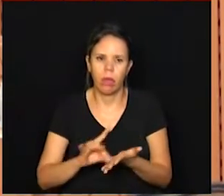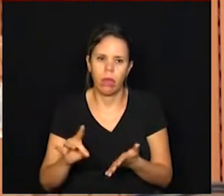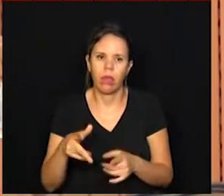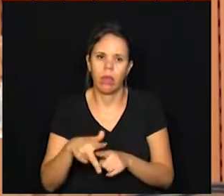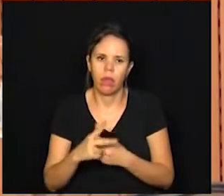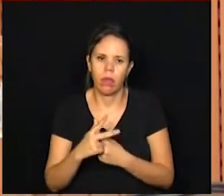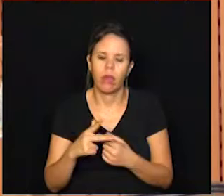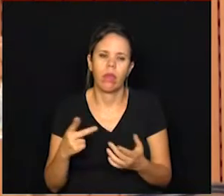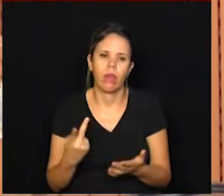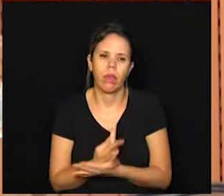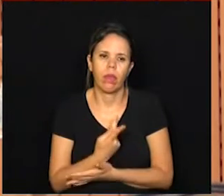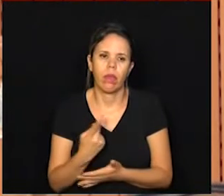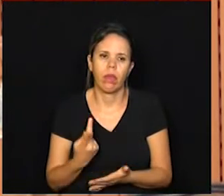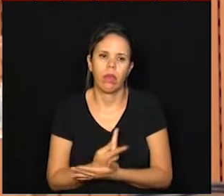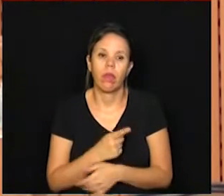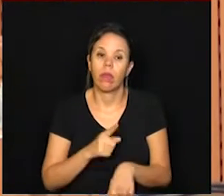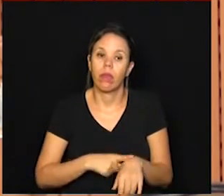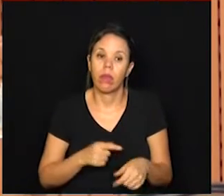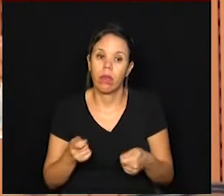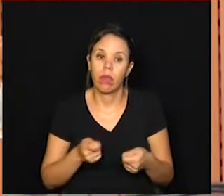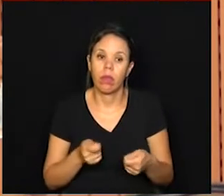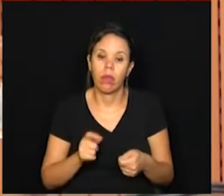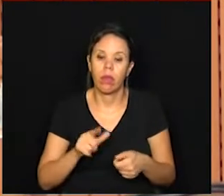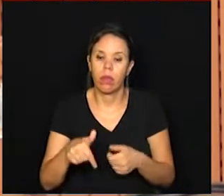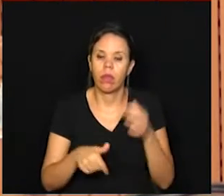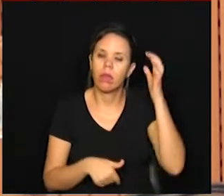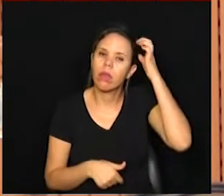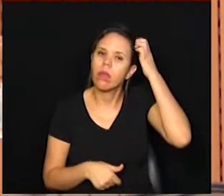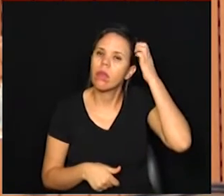erro. Corrigimos em tempo, logo em seguida.